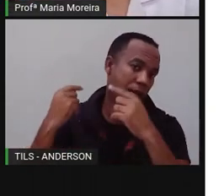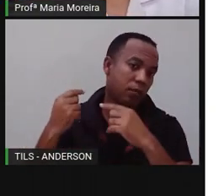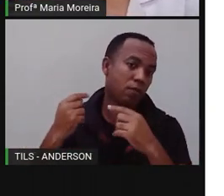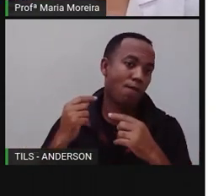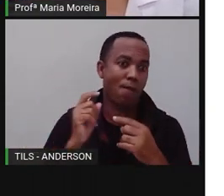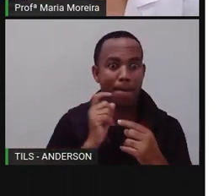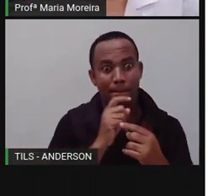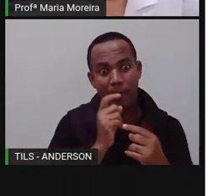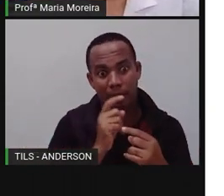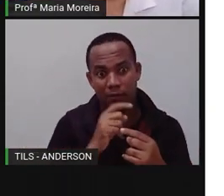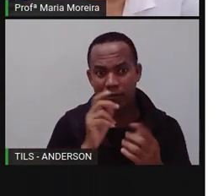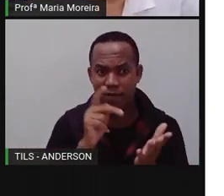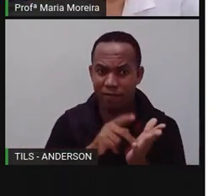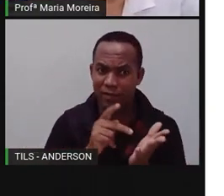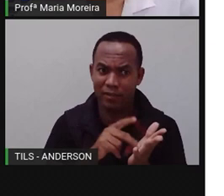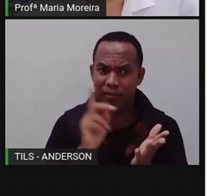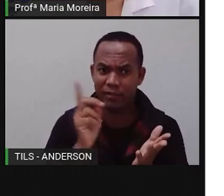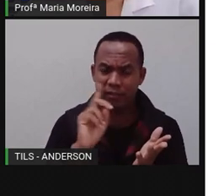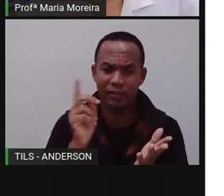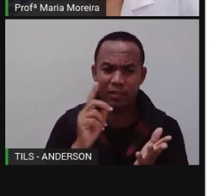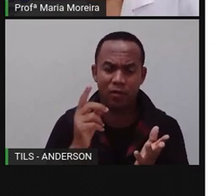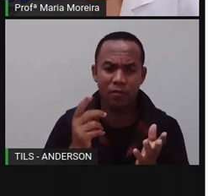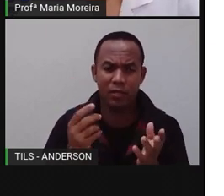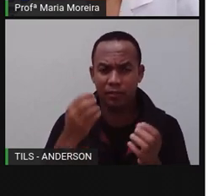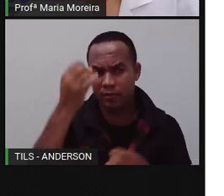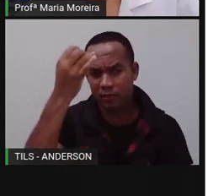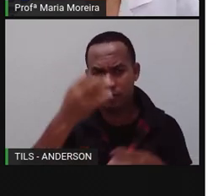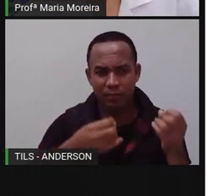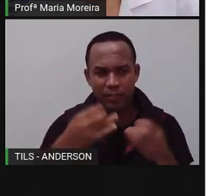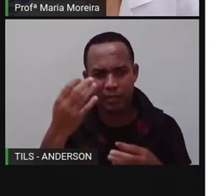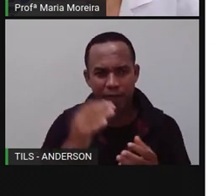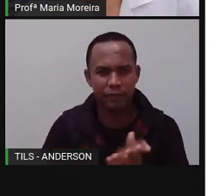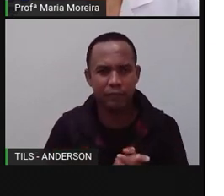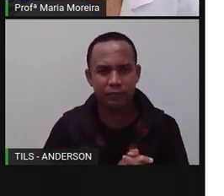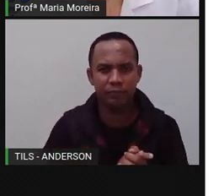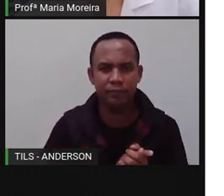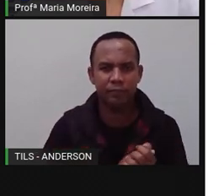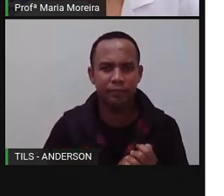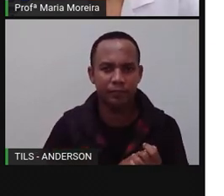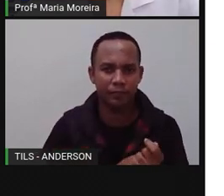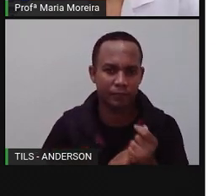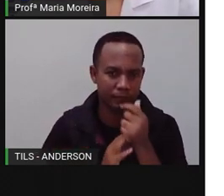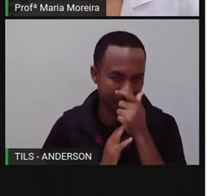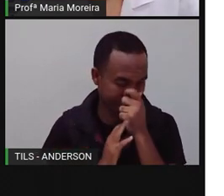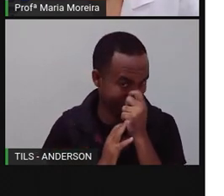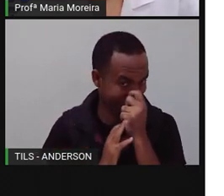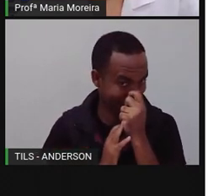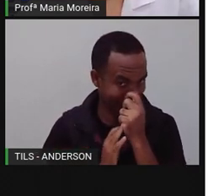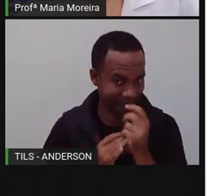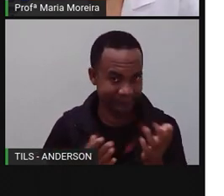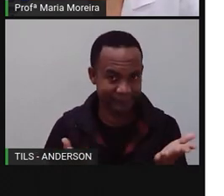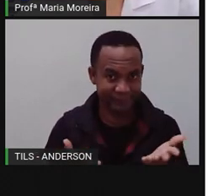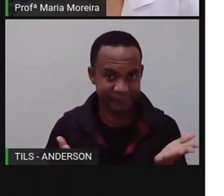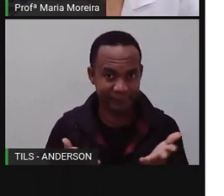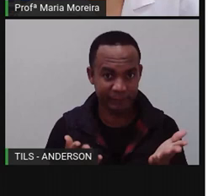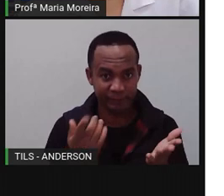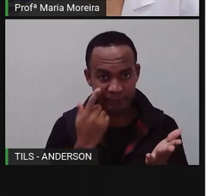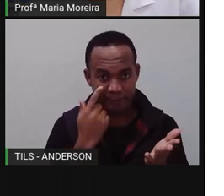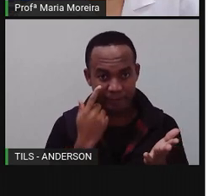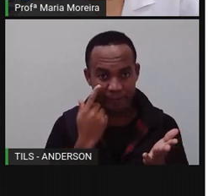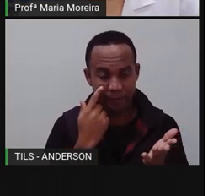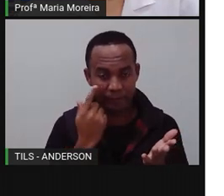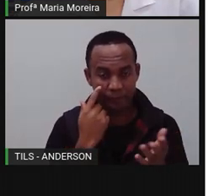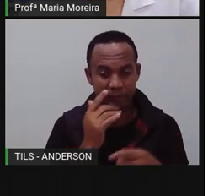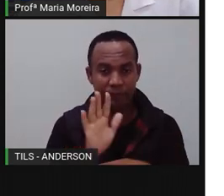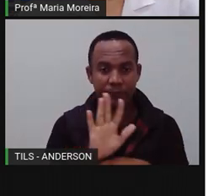a mitologia o quê? Africana, né? Do continente africano. Então, vamos lá. Vamos aqui só para